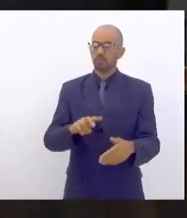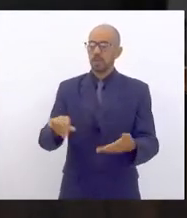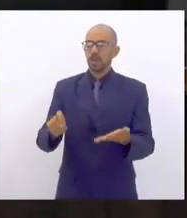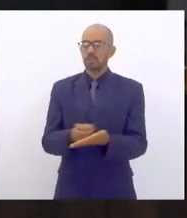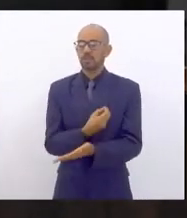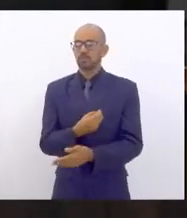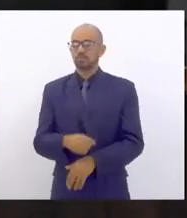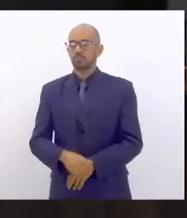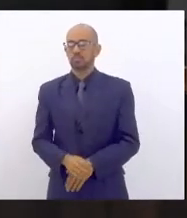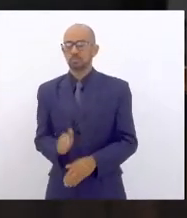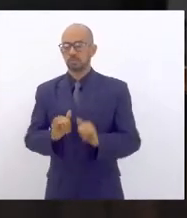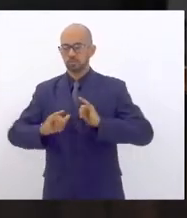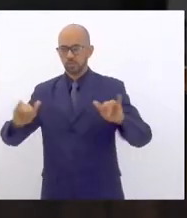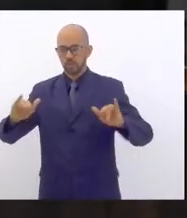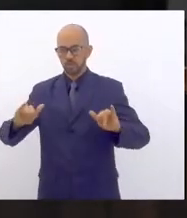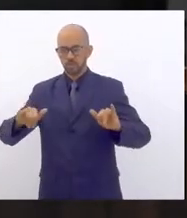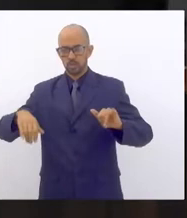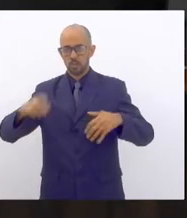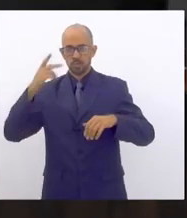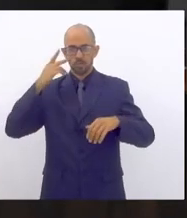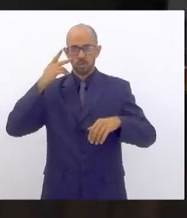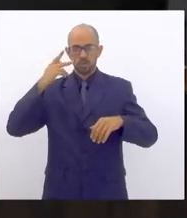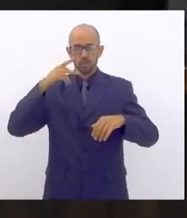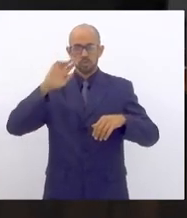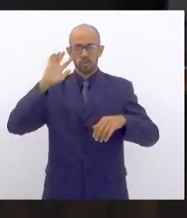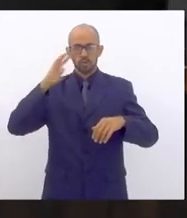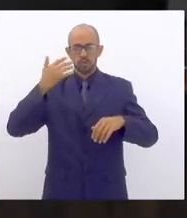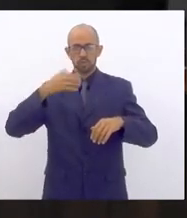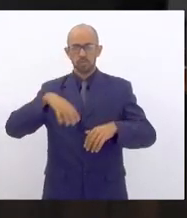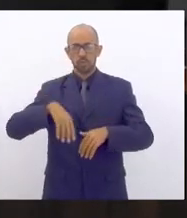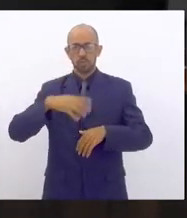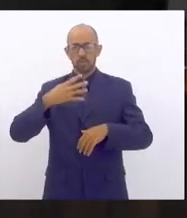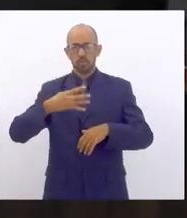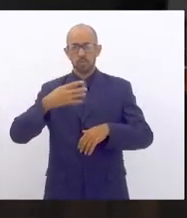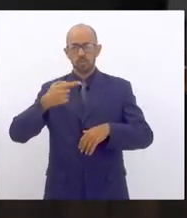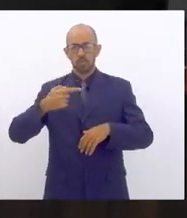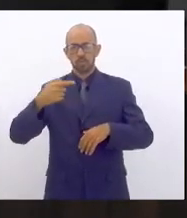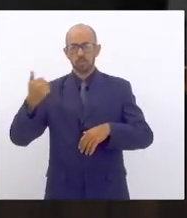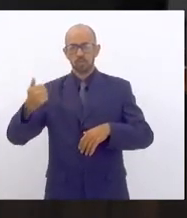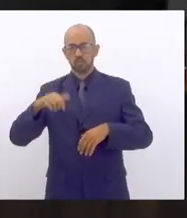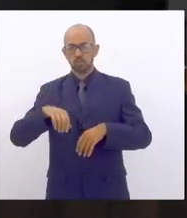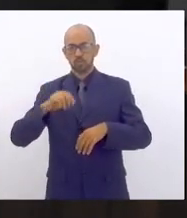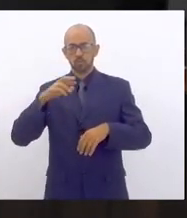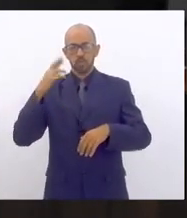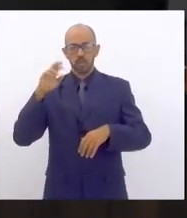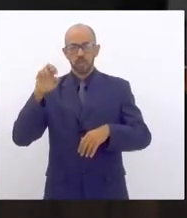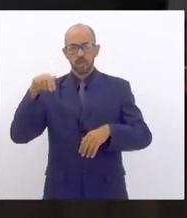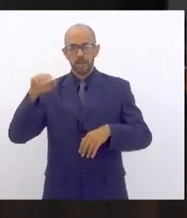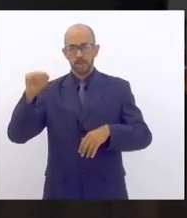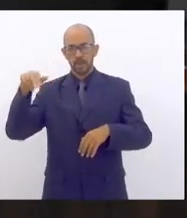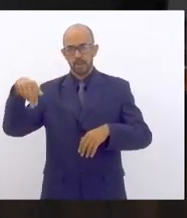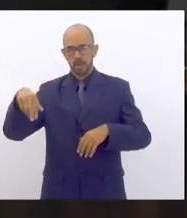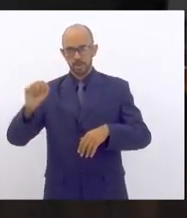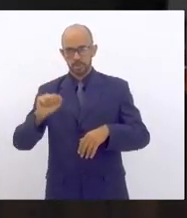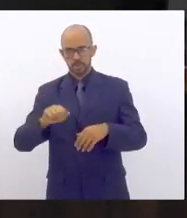promulgação. Projeto de resolução 1412 de 2022, de autoria do deputado Renan Ferreirinha, concede o diploma